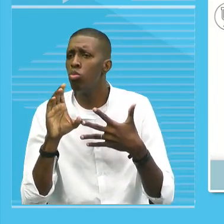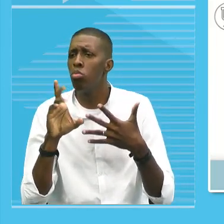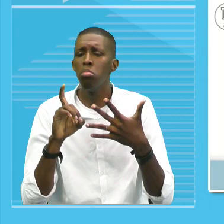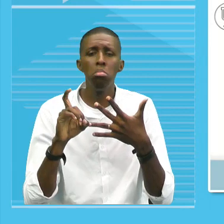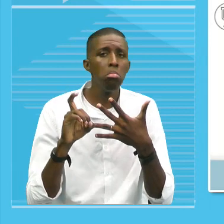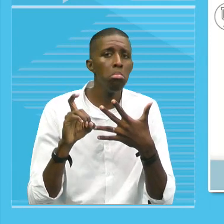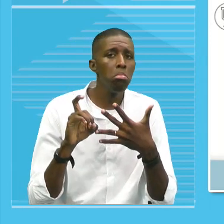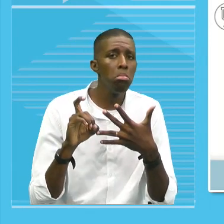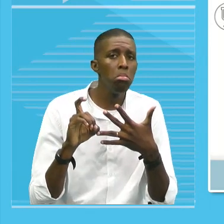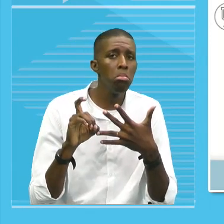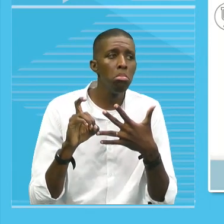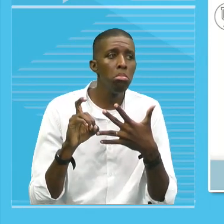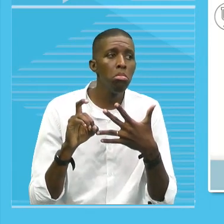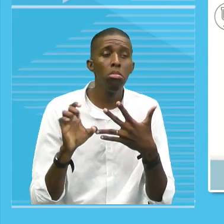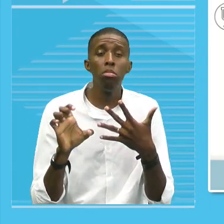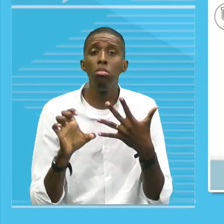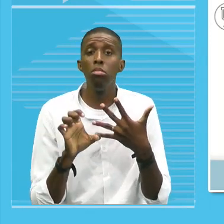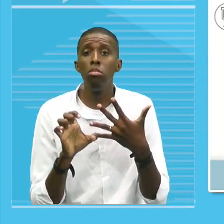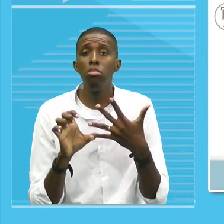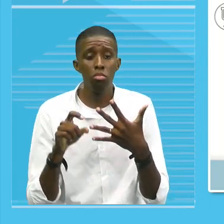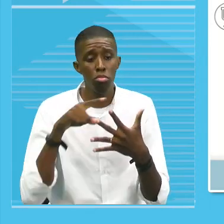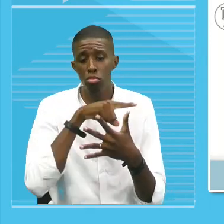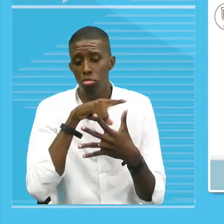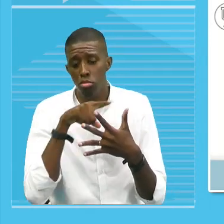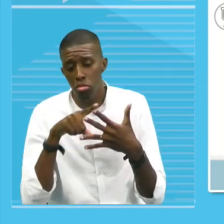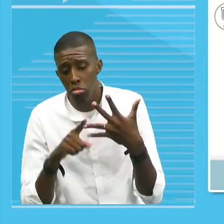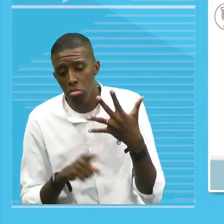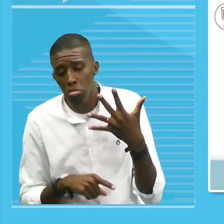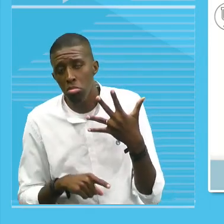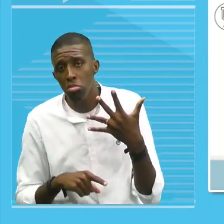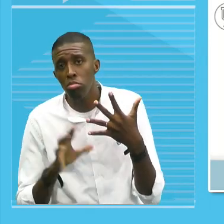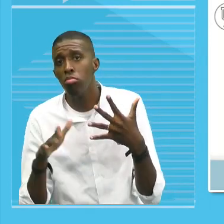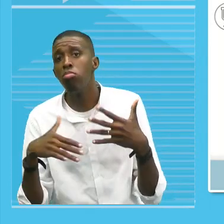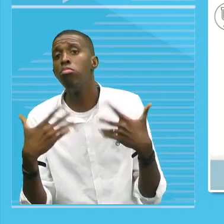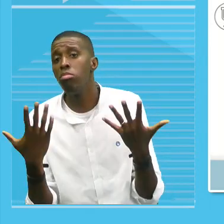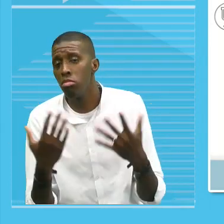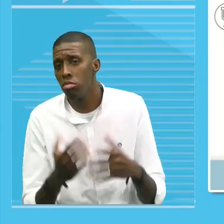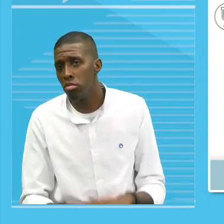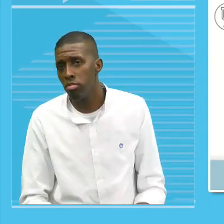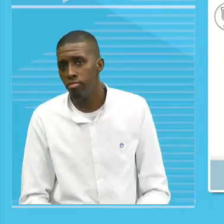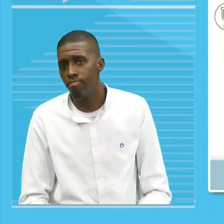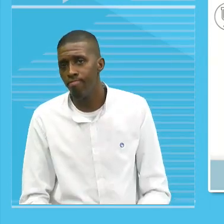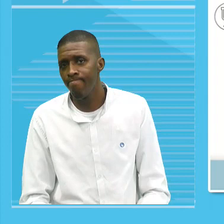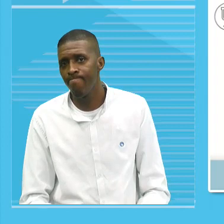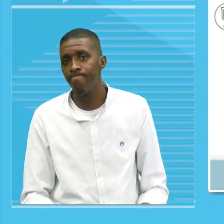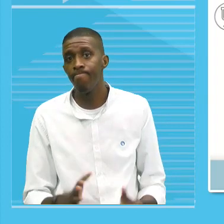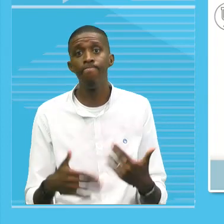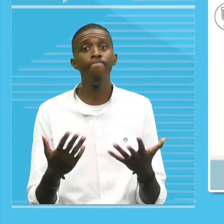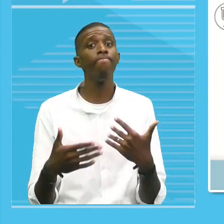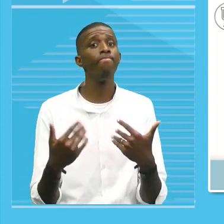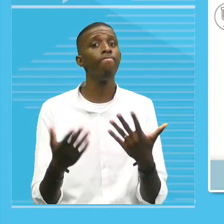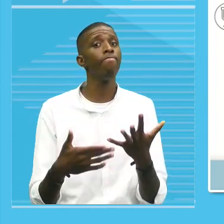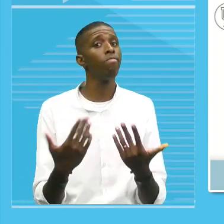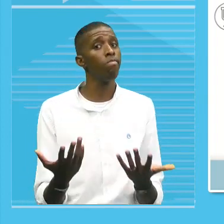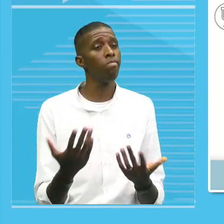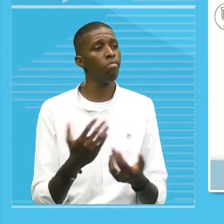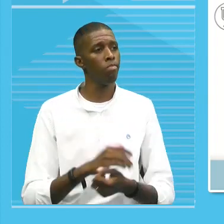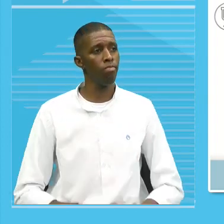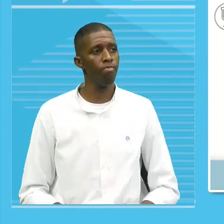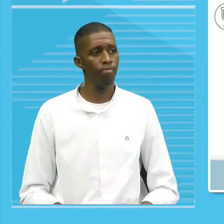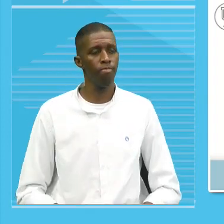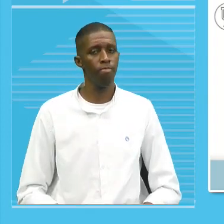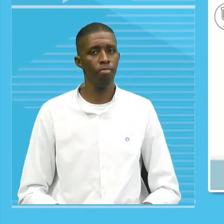antecipar o conteúdo do texto na letra A tem assim que êxito